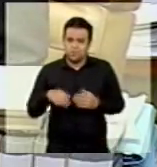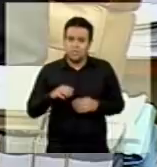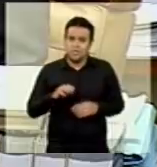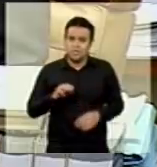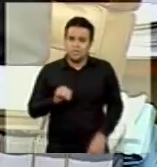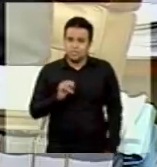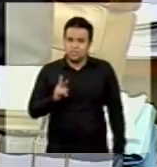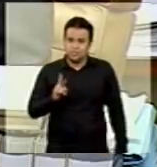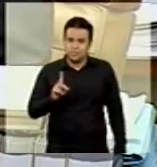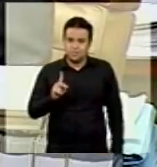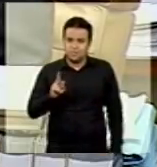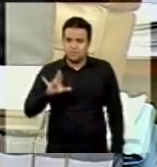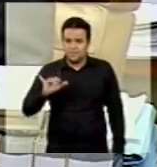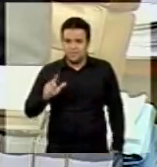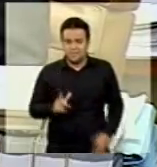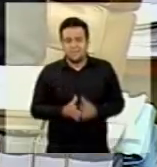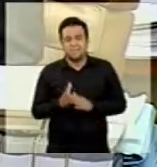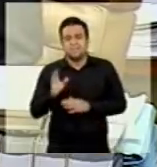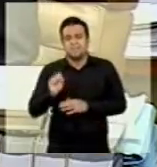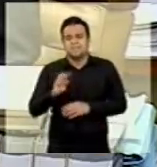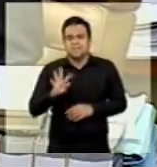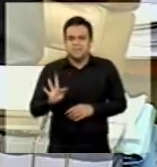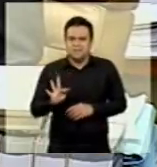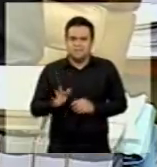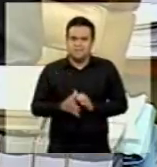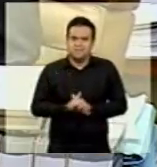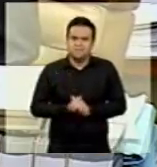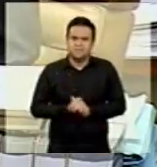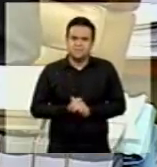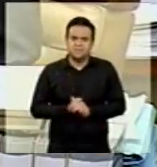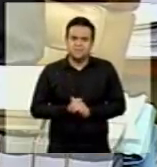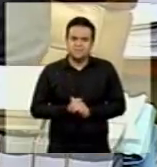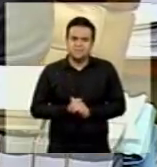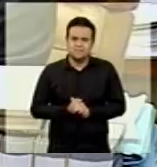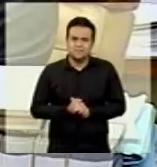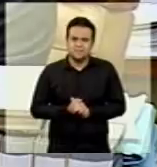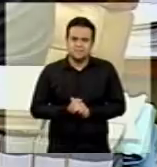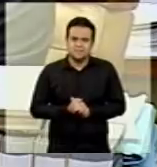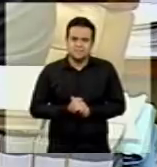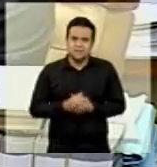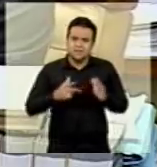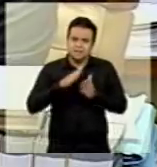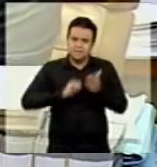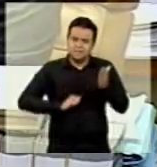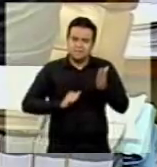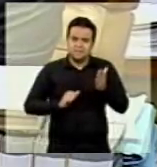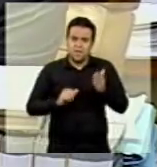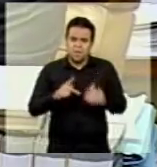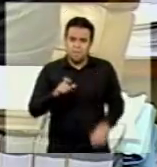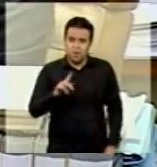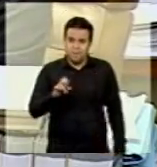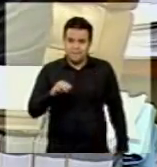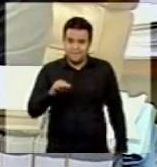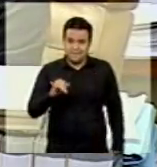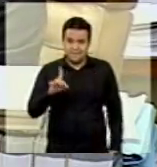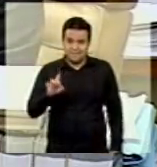que tem se consolidou na corte, entendeu que se impunha a rejeição, na verdade, a declaração de extinção da punibilidade, mas isso em virtude